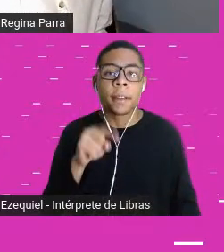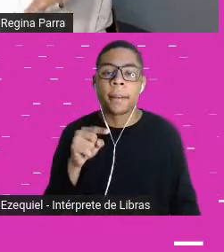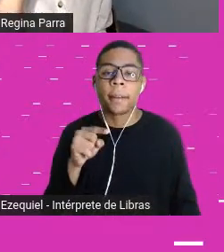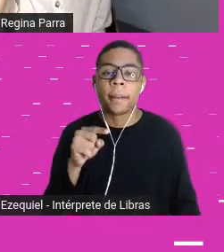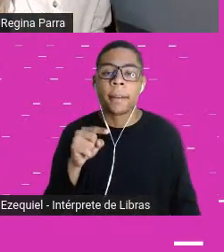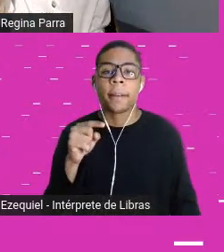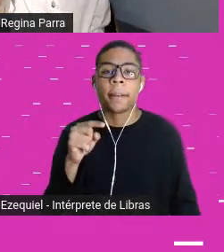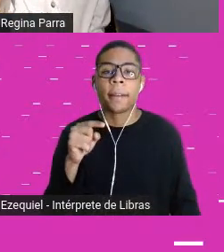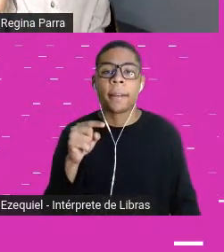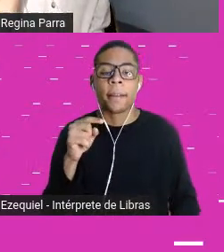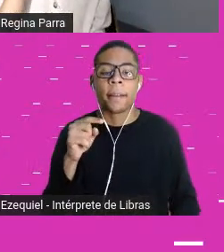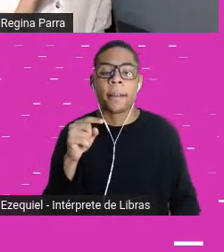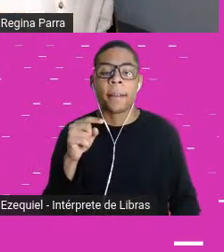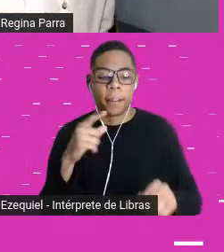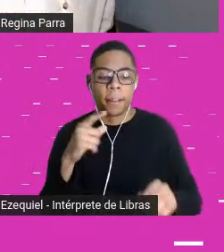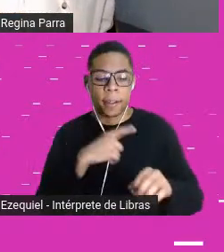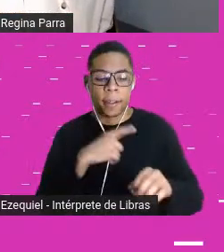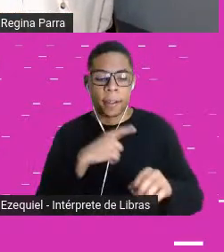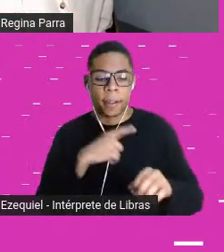eu defendi